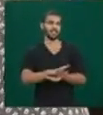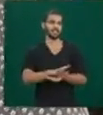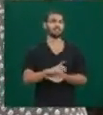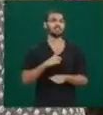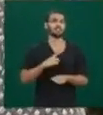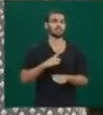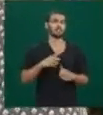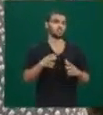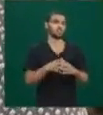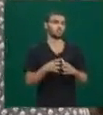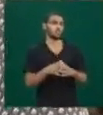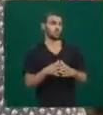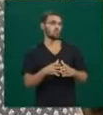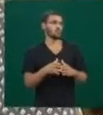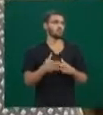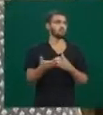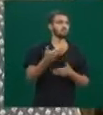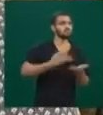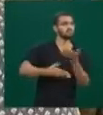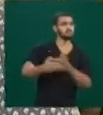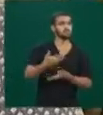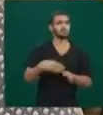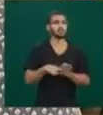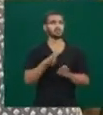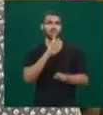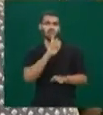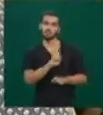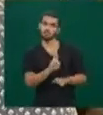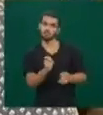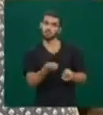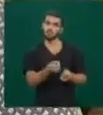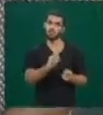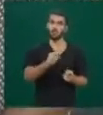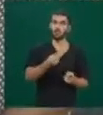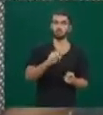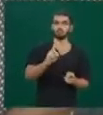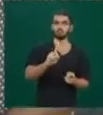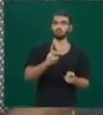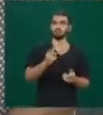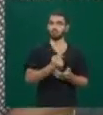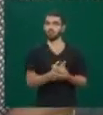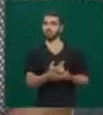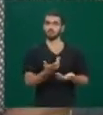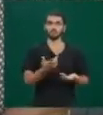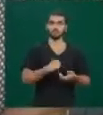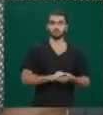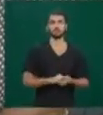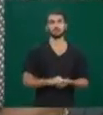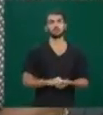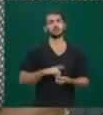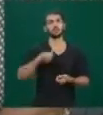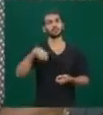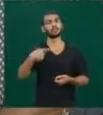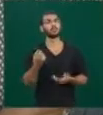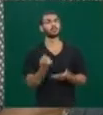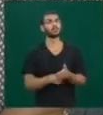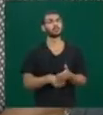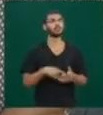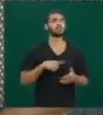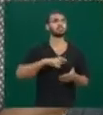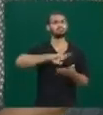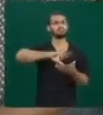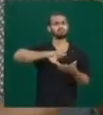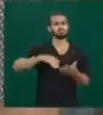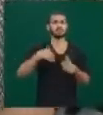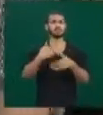fará o atendimento, a triagem e já dará a resposta da possibilidade ou não da isenção. Depois do encerramento das inscrições, quais os próximos procedimentos,